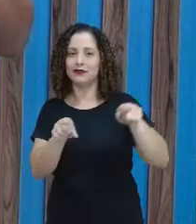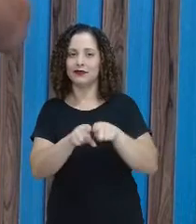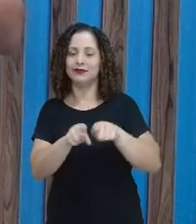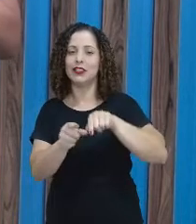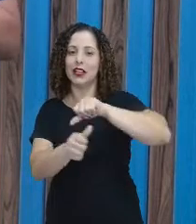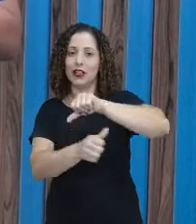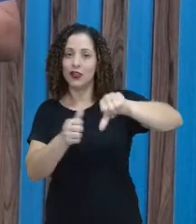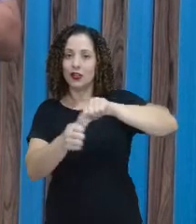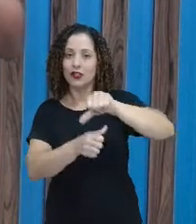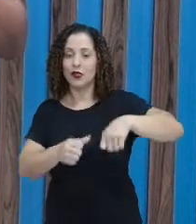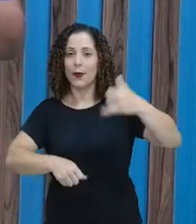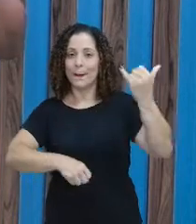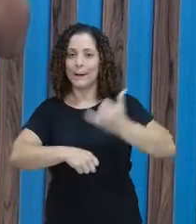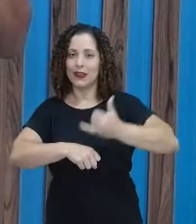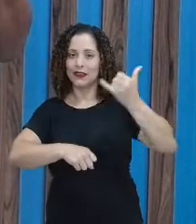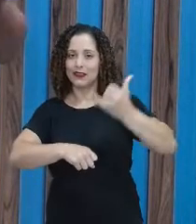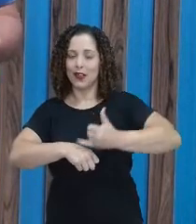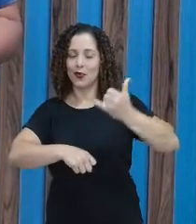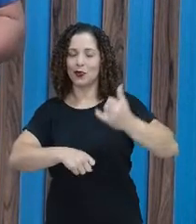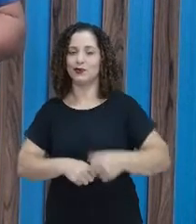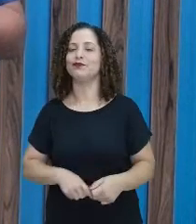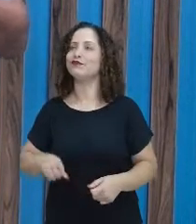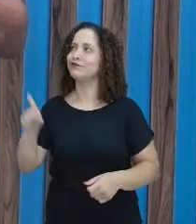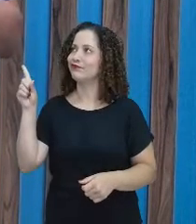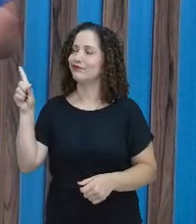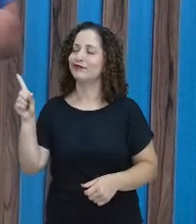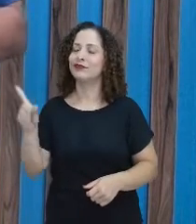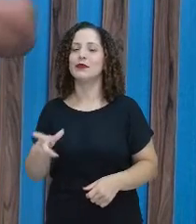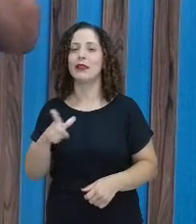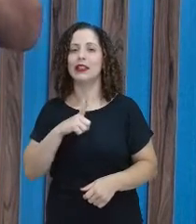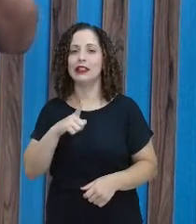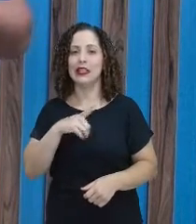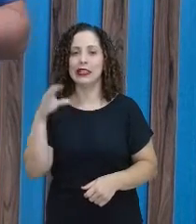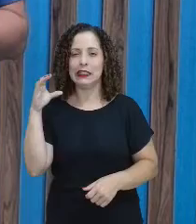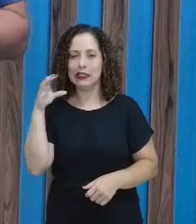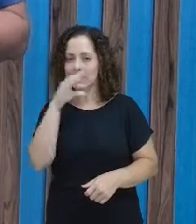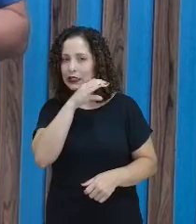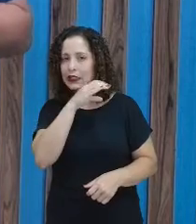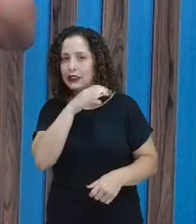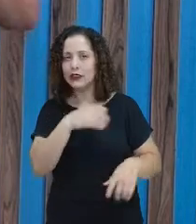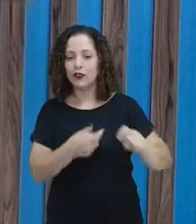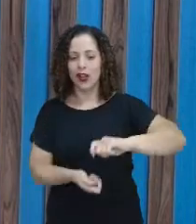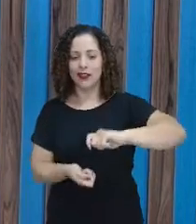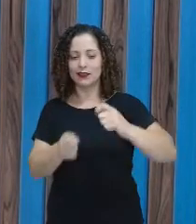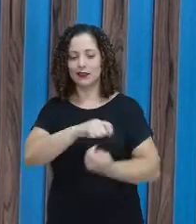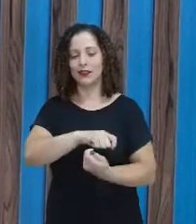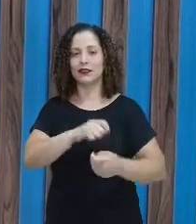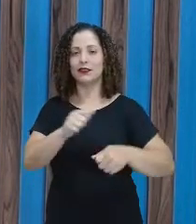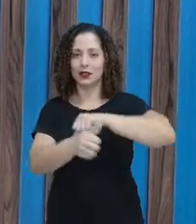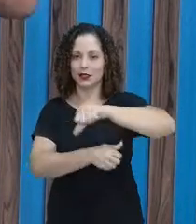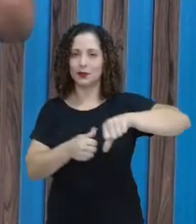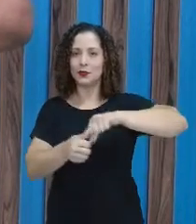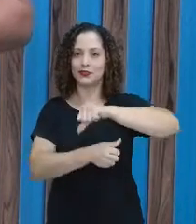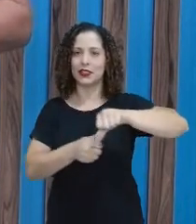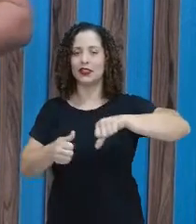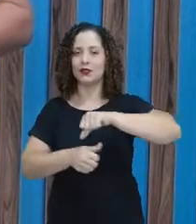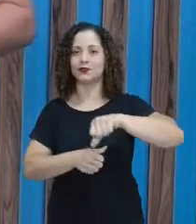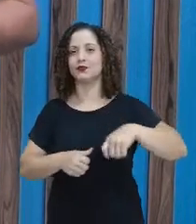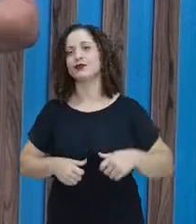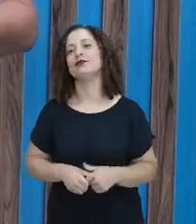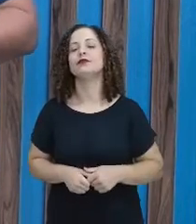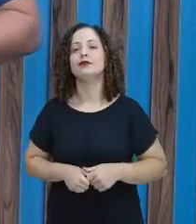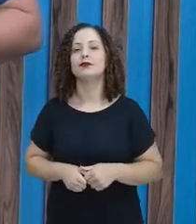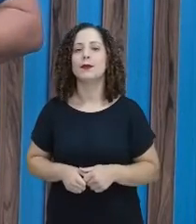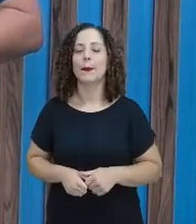transformação do metal. Então, ele foi exposto em uma temperatura e modificada. Essa exposição,